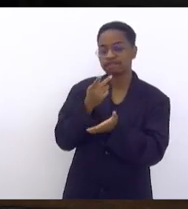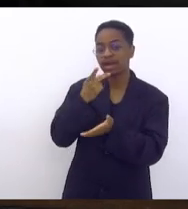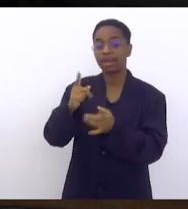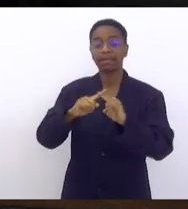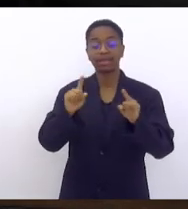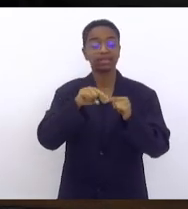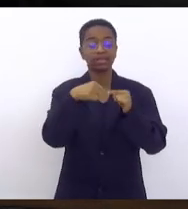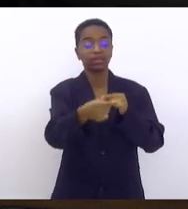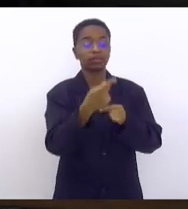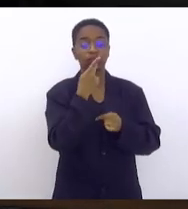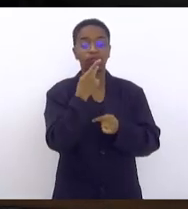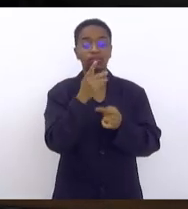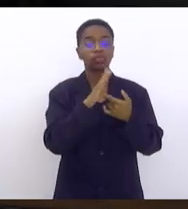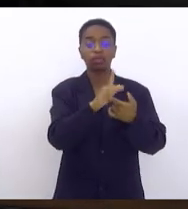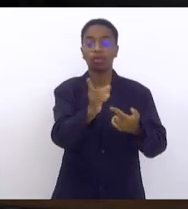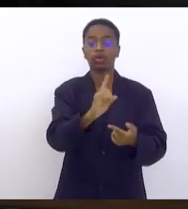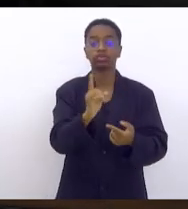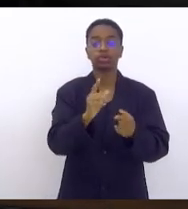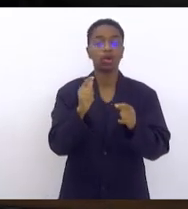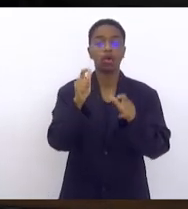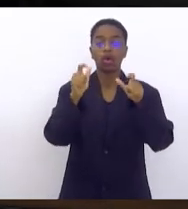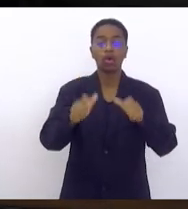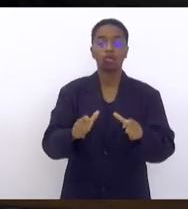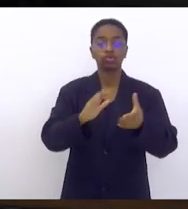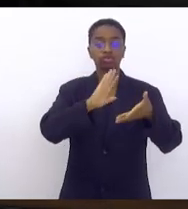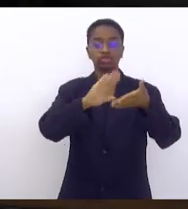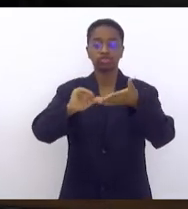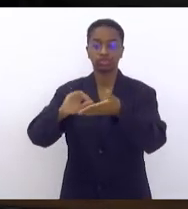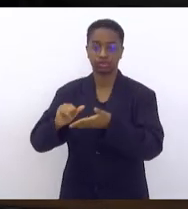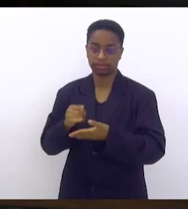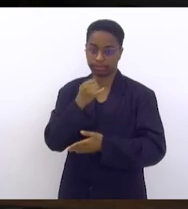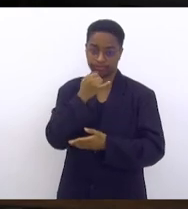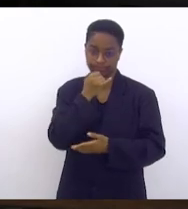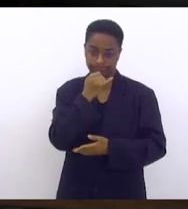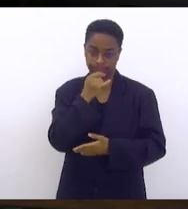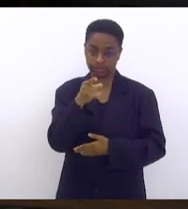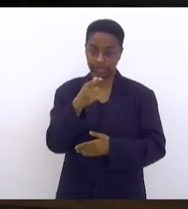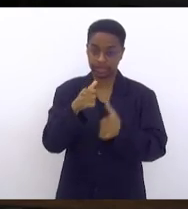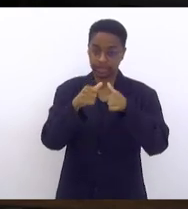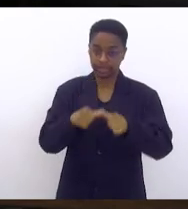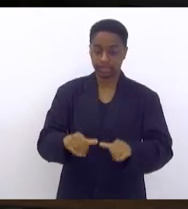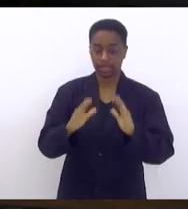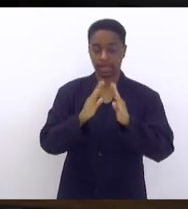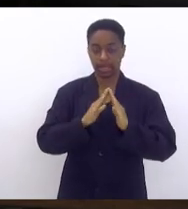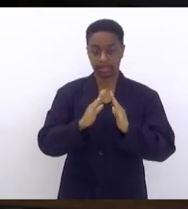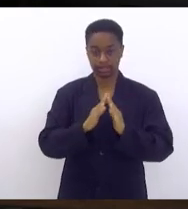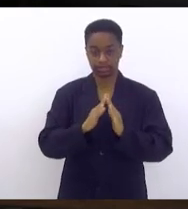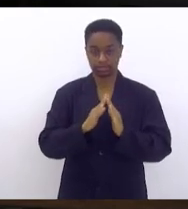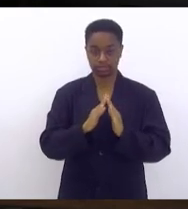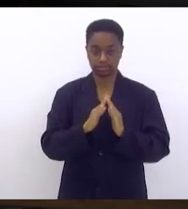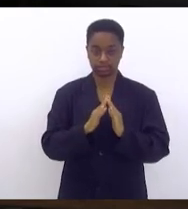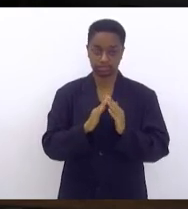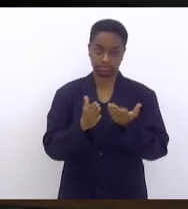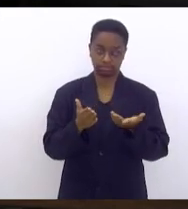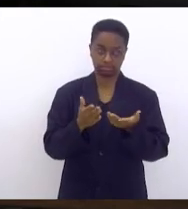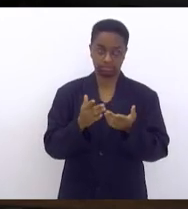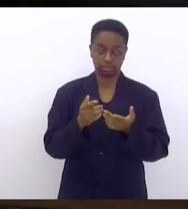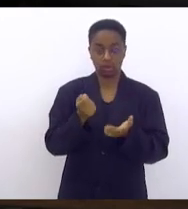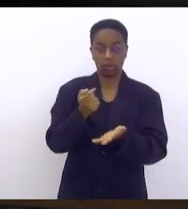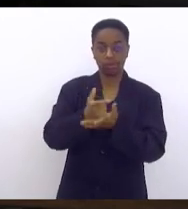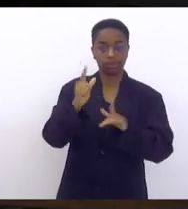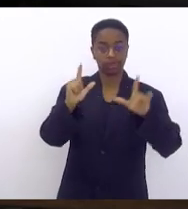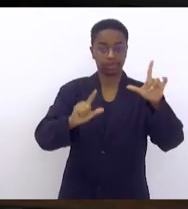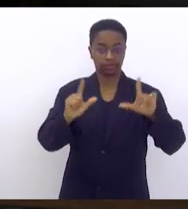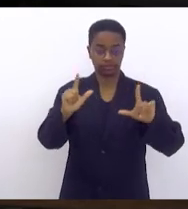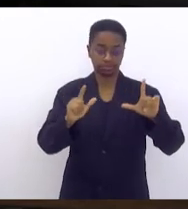cortar. É a mesma coisa. Se você está na sua casa e você vai comprar uma televisão, de